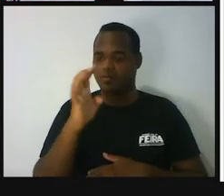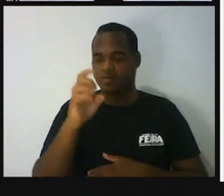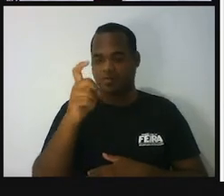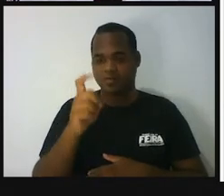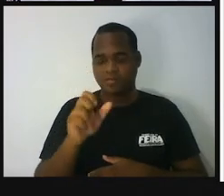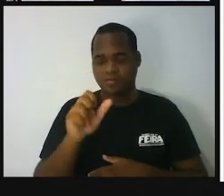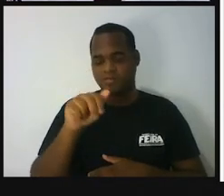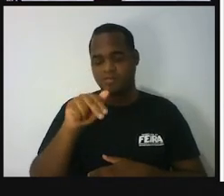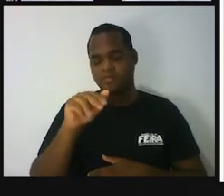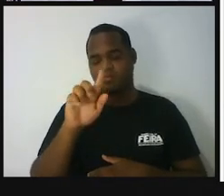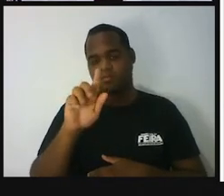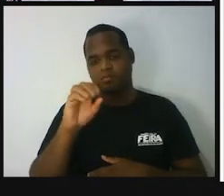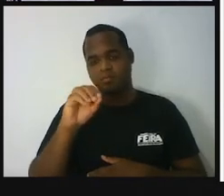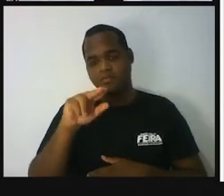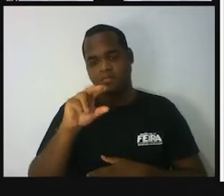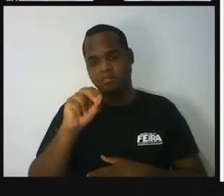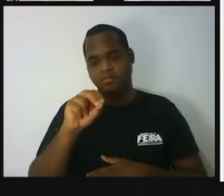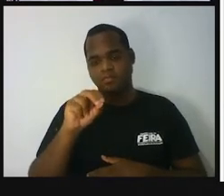hexágono.